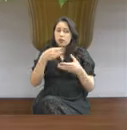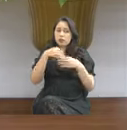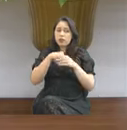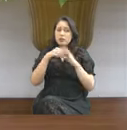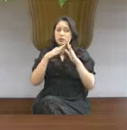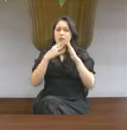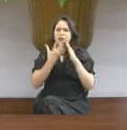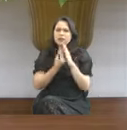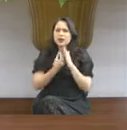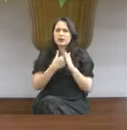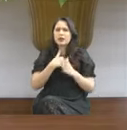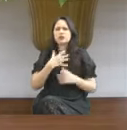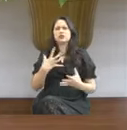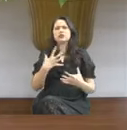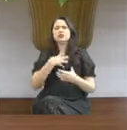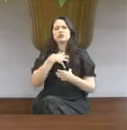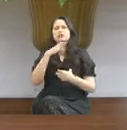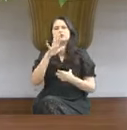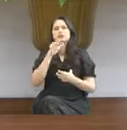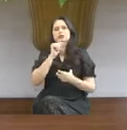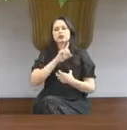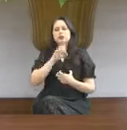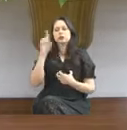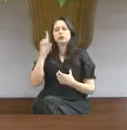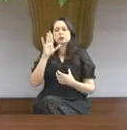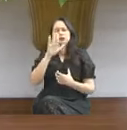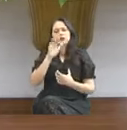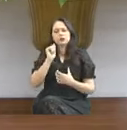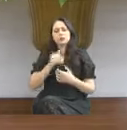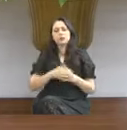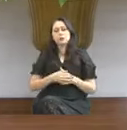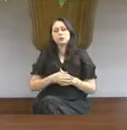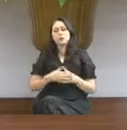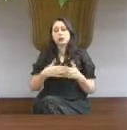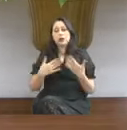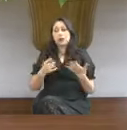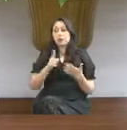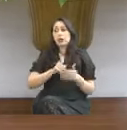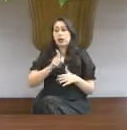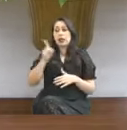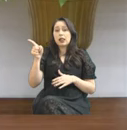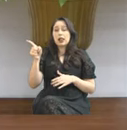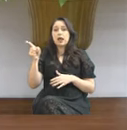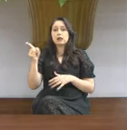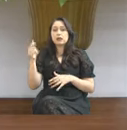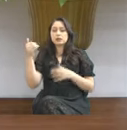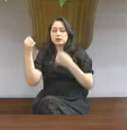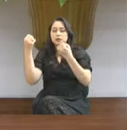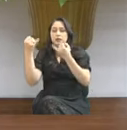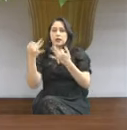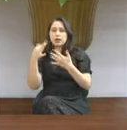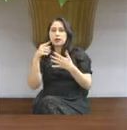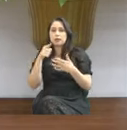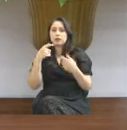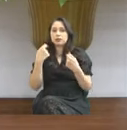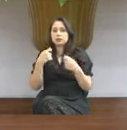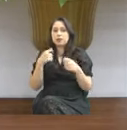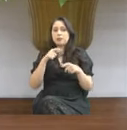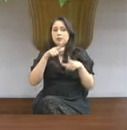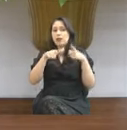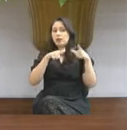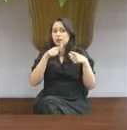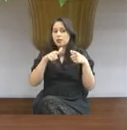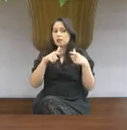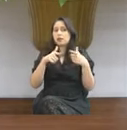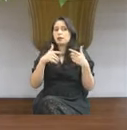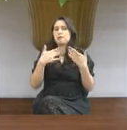coisa, mas pregar na própria igreja é chamada mesmo, né? E esse sindicato, ele começava a dizer: olha, para você fazer parte, arranjar um emprego, você